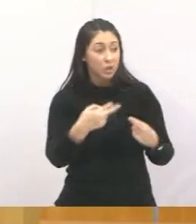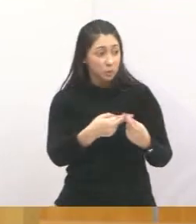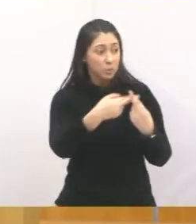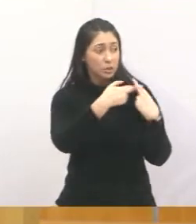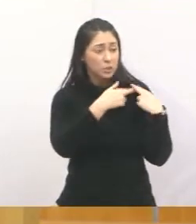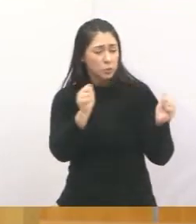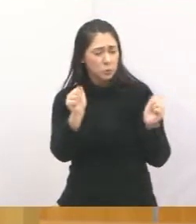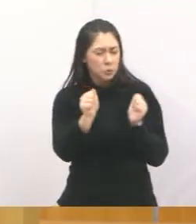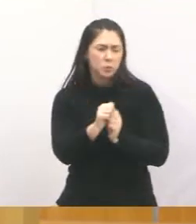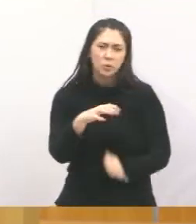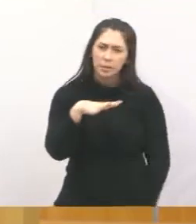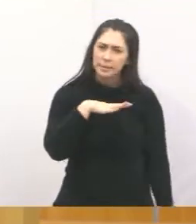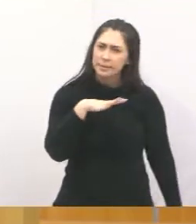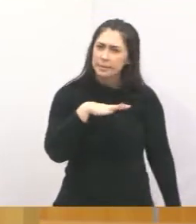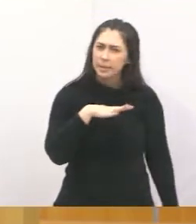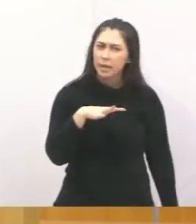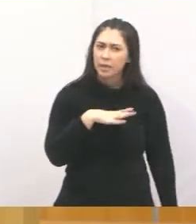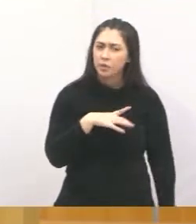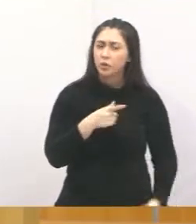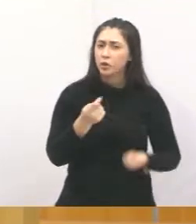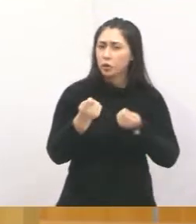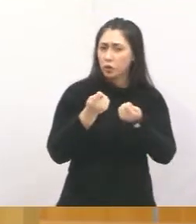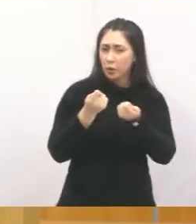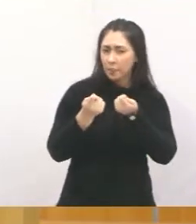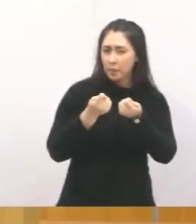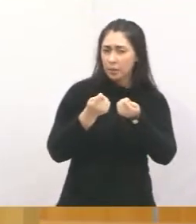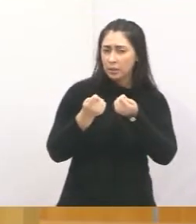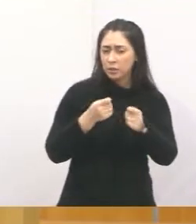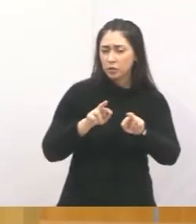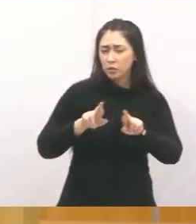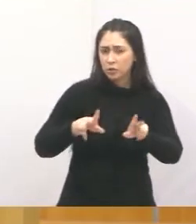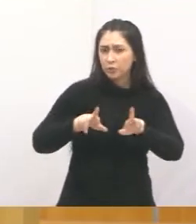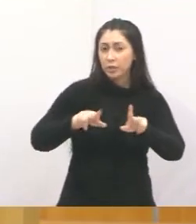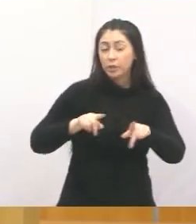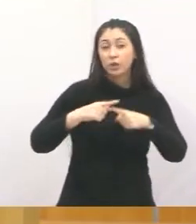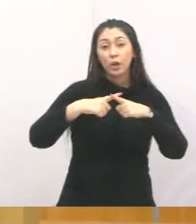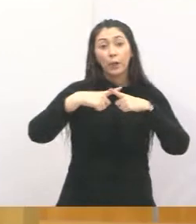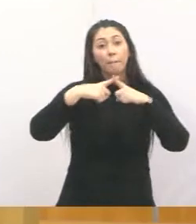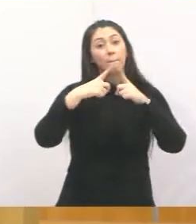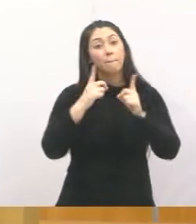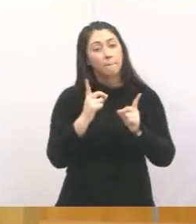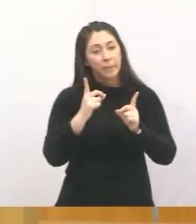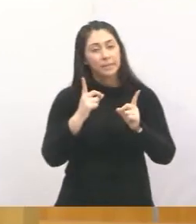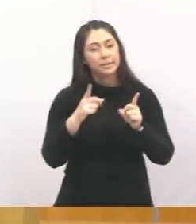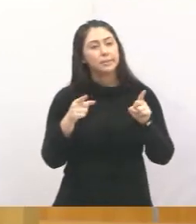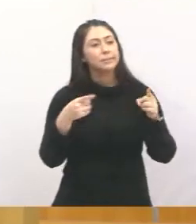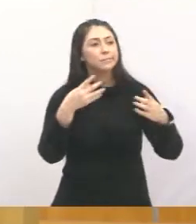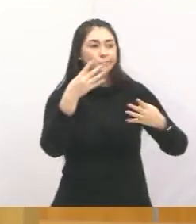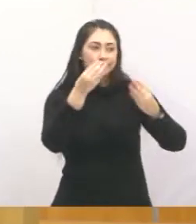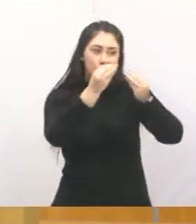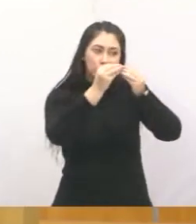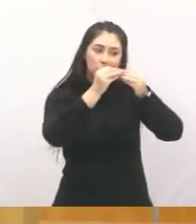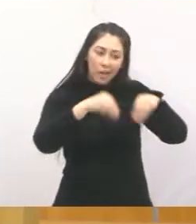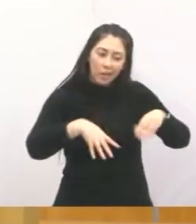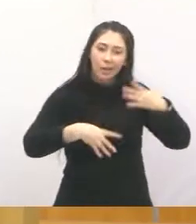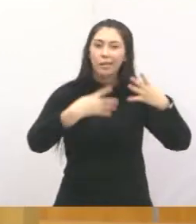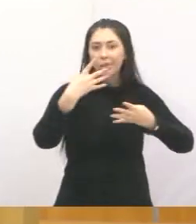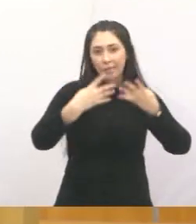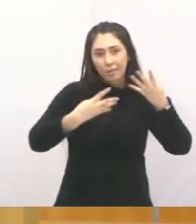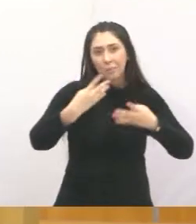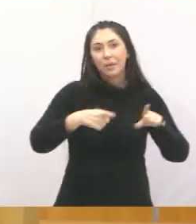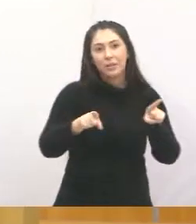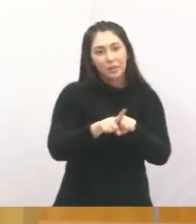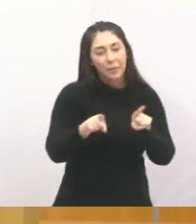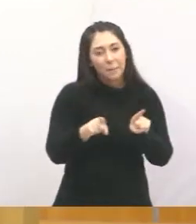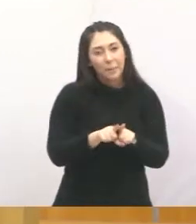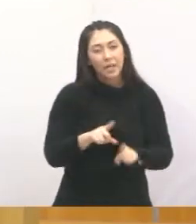cidade. Se trata de uma administração indireta, mas que de forma direta interfere